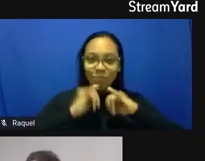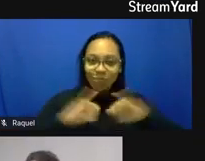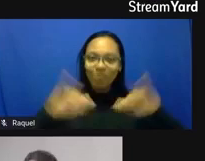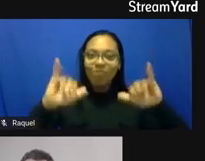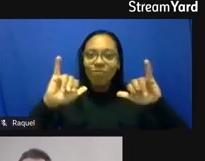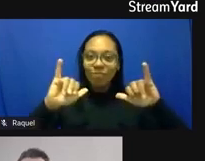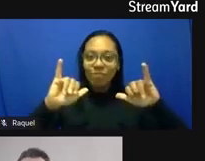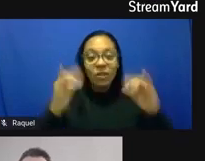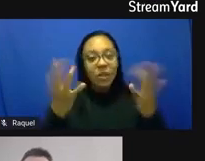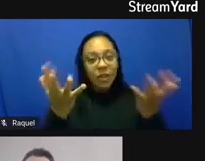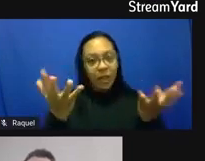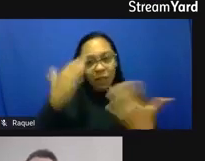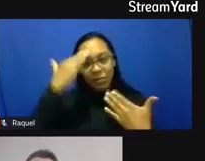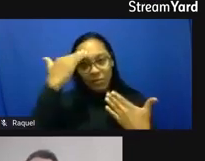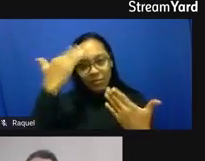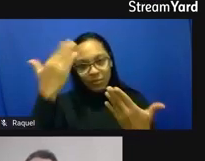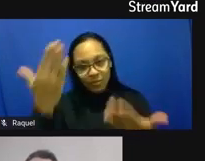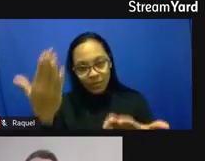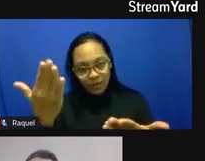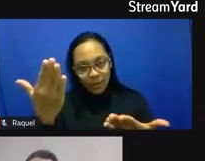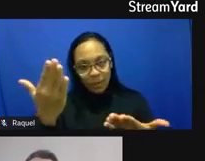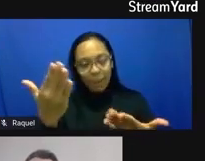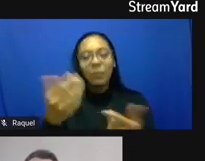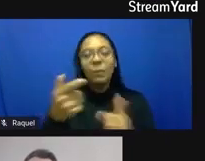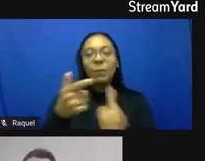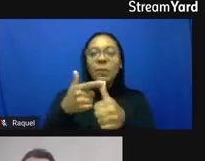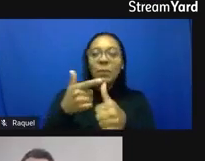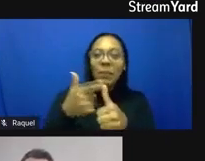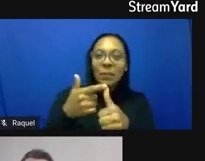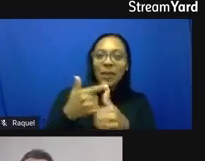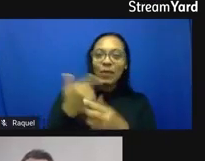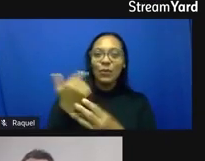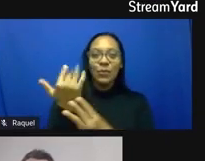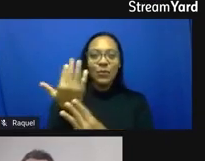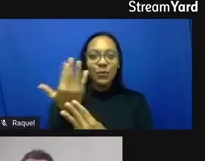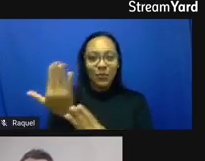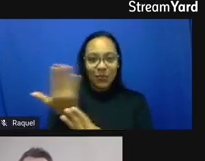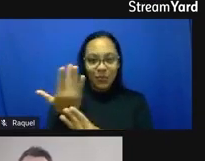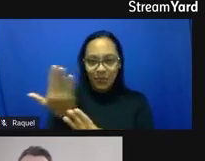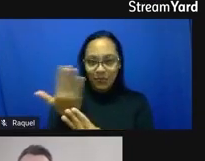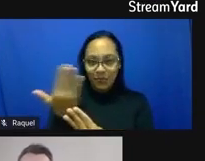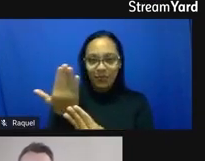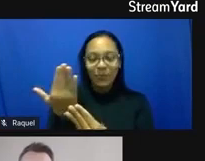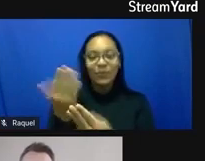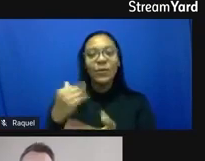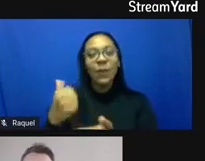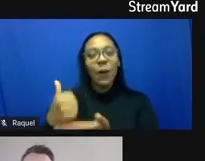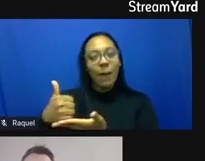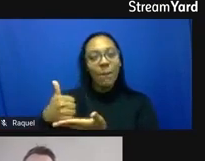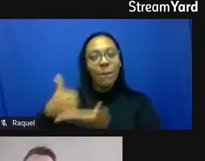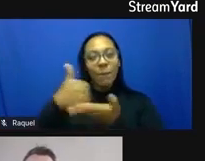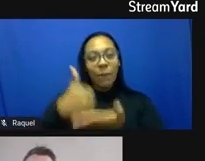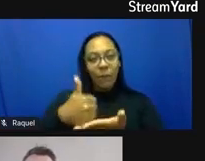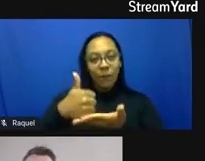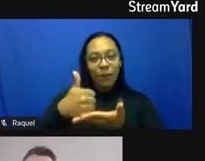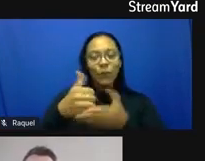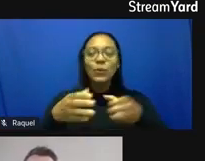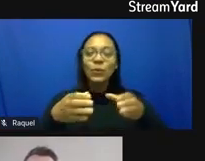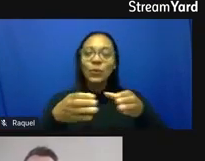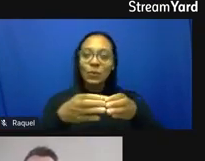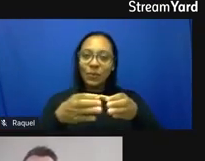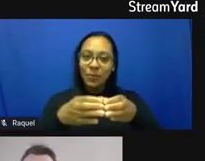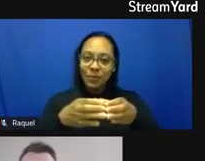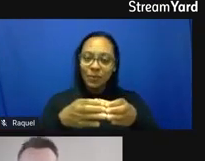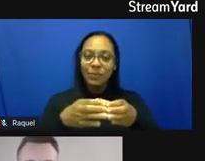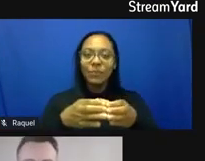agradecer, primeiramente, ao FSM, né, por ter nos subsidiado com a equipe que está nos